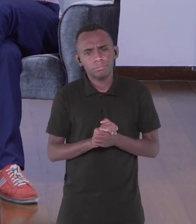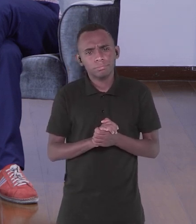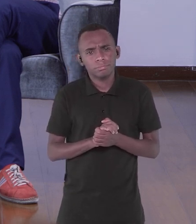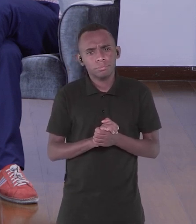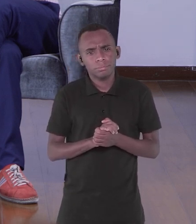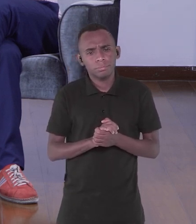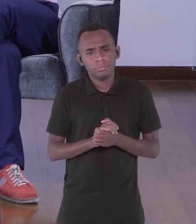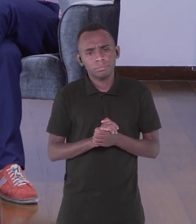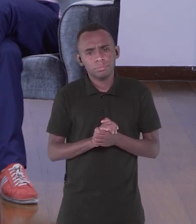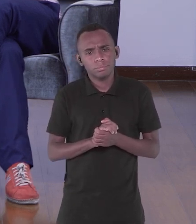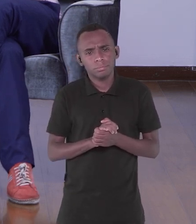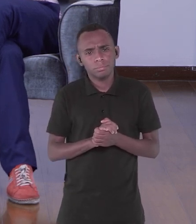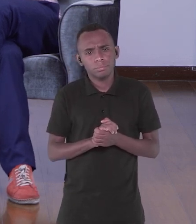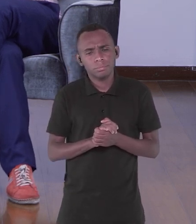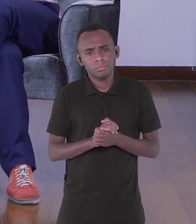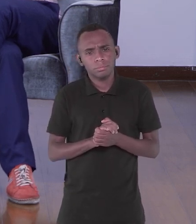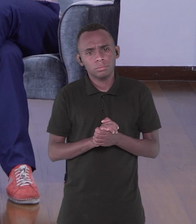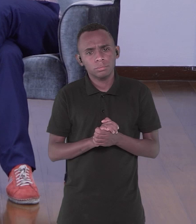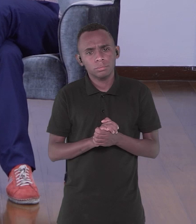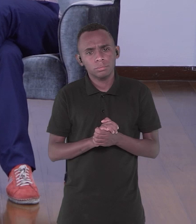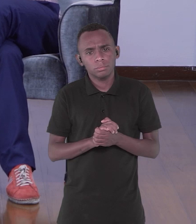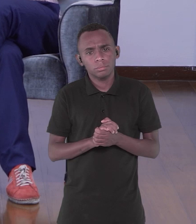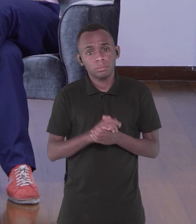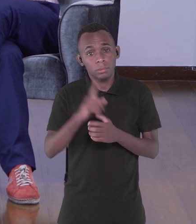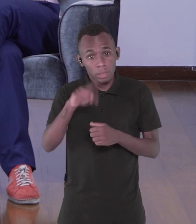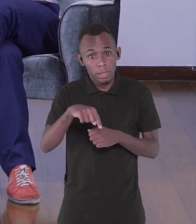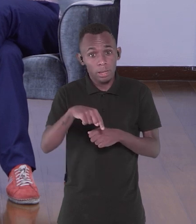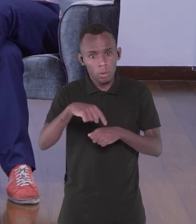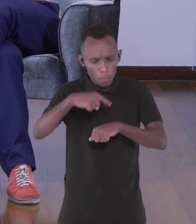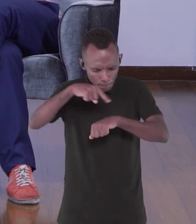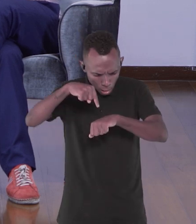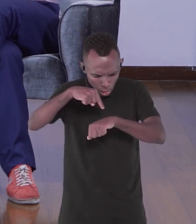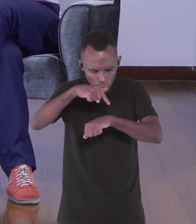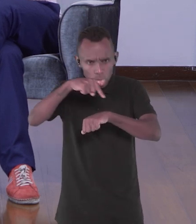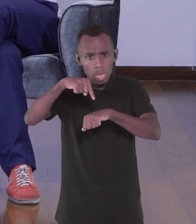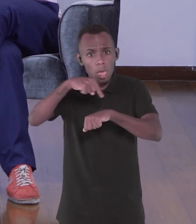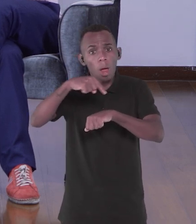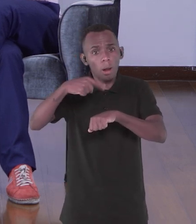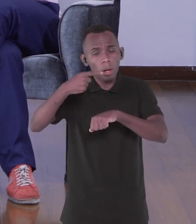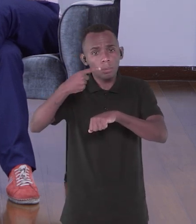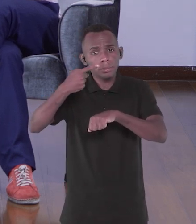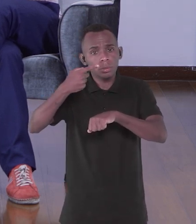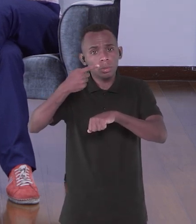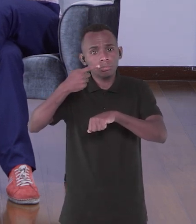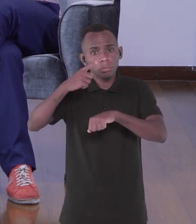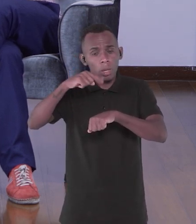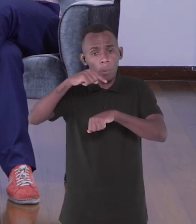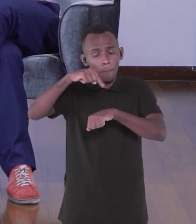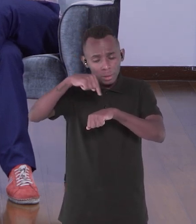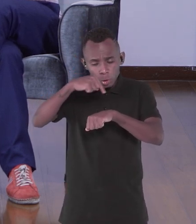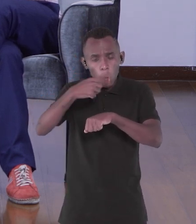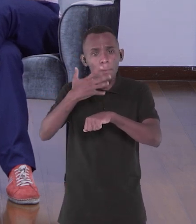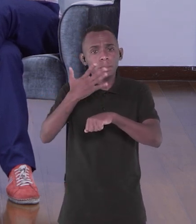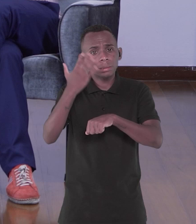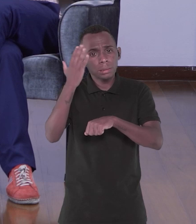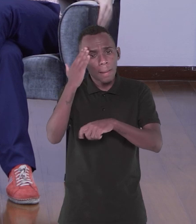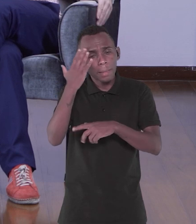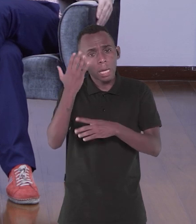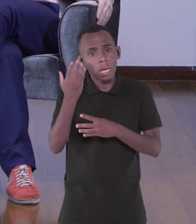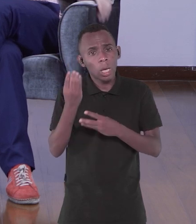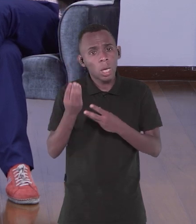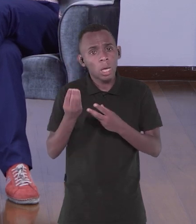daquele cronômetro, obrigado. É um cronômetro. Metrônomo, obrigado. É um metrônomo,